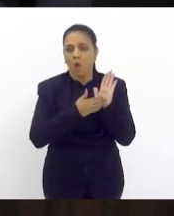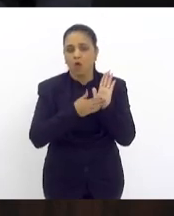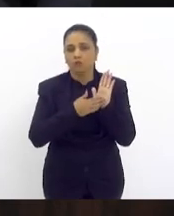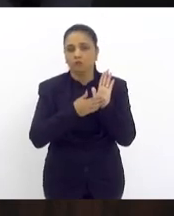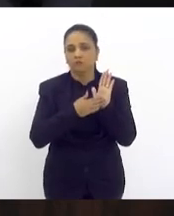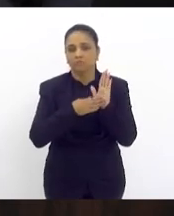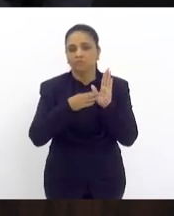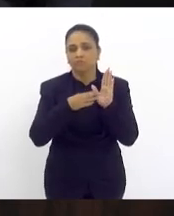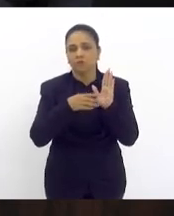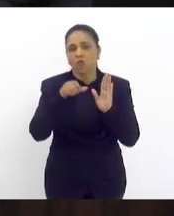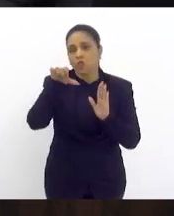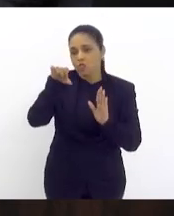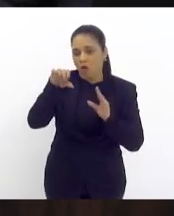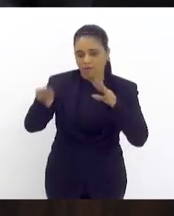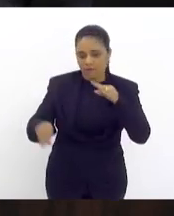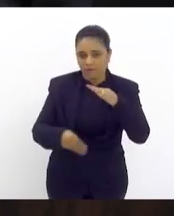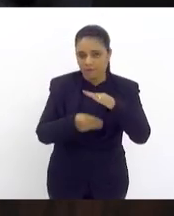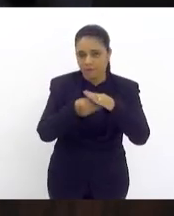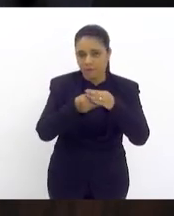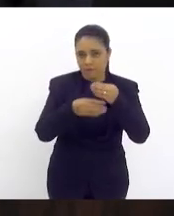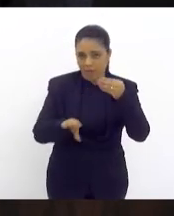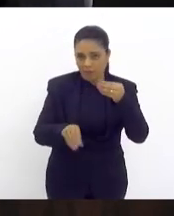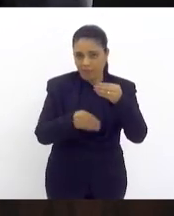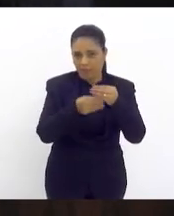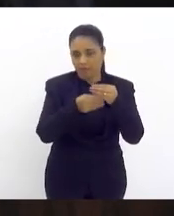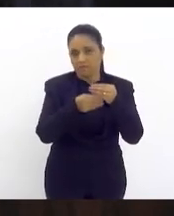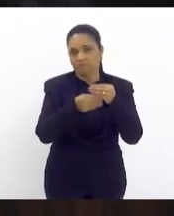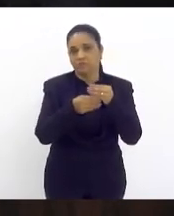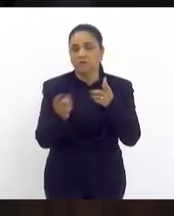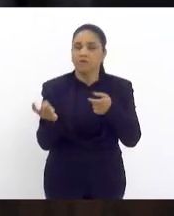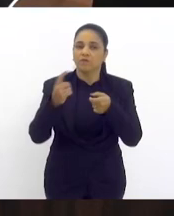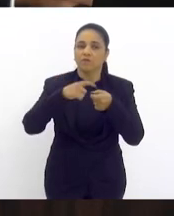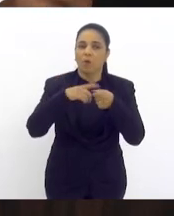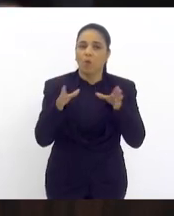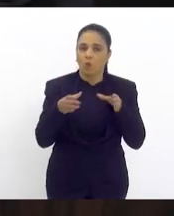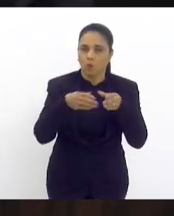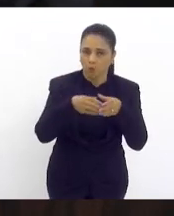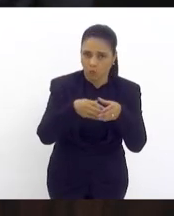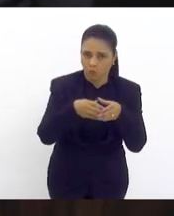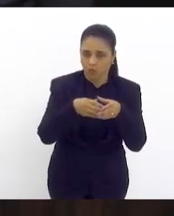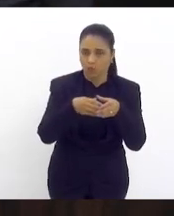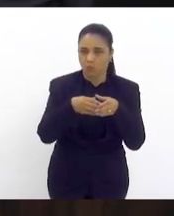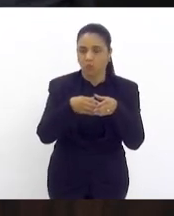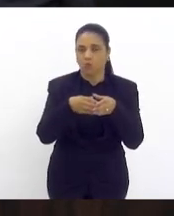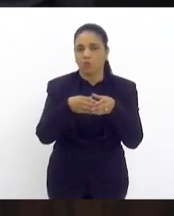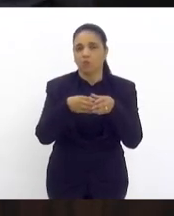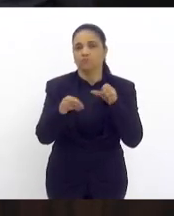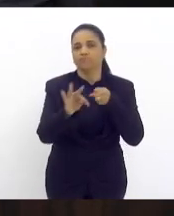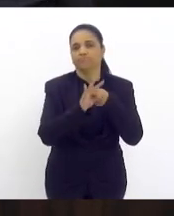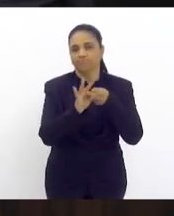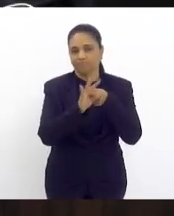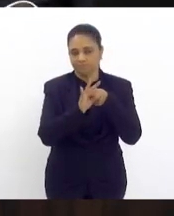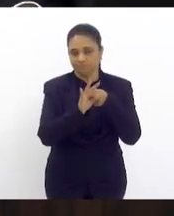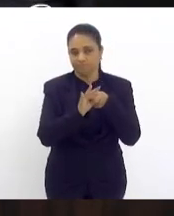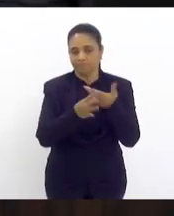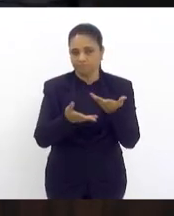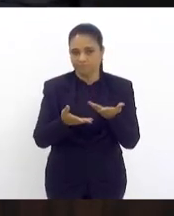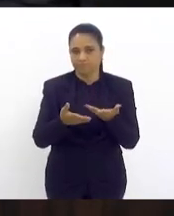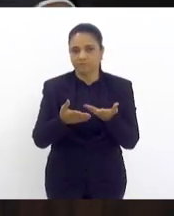nove emendas e retorna as comissões as comissões técnicas